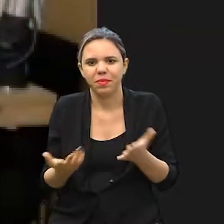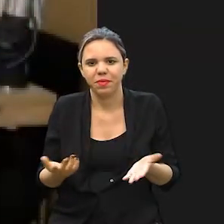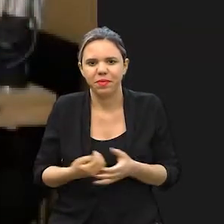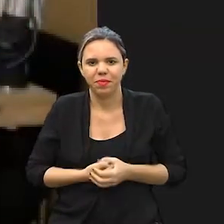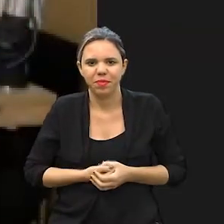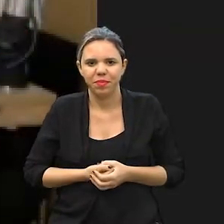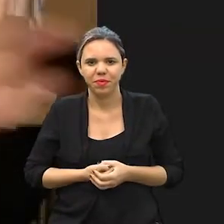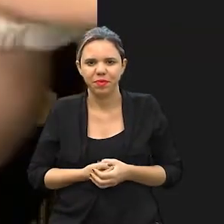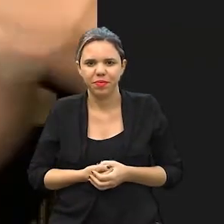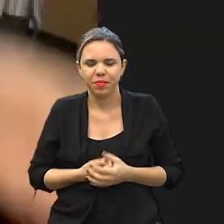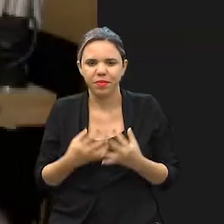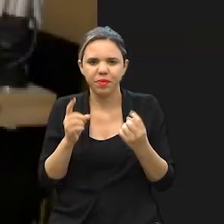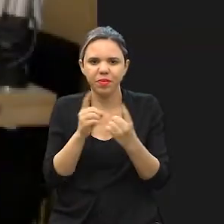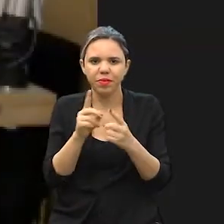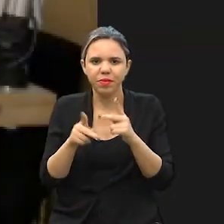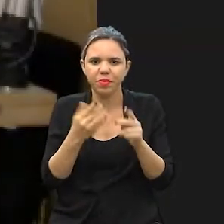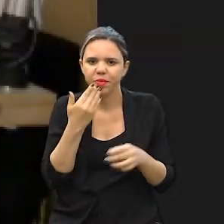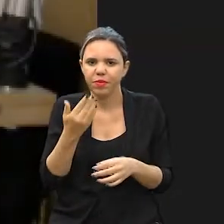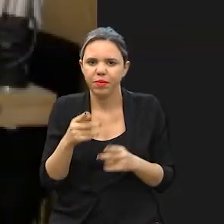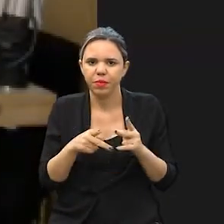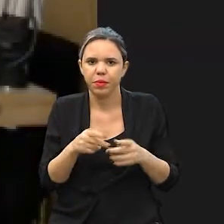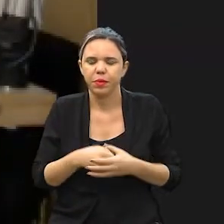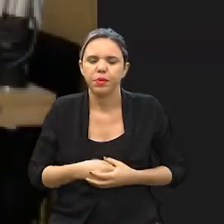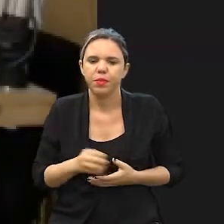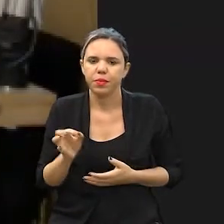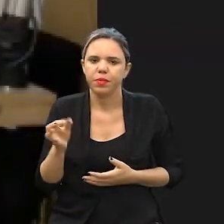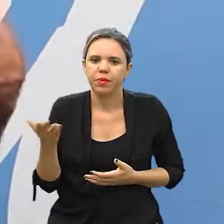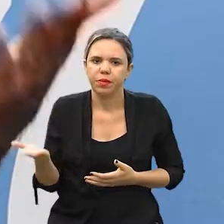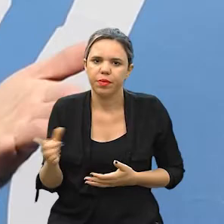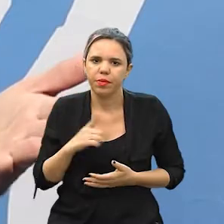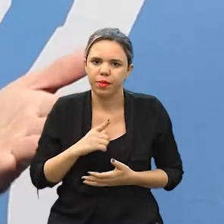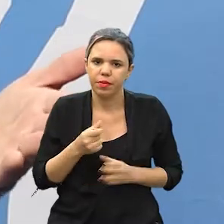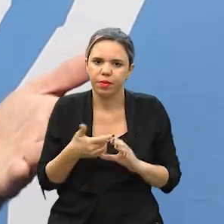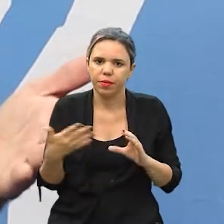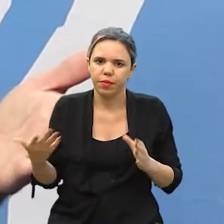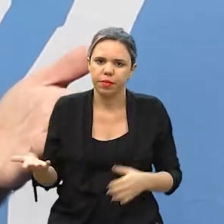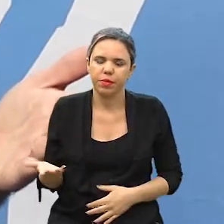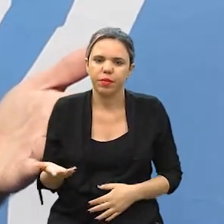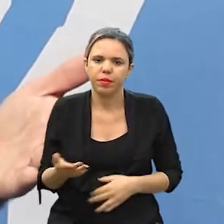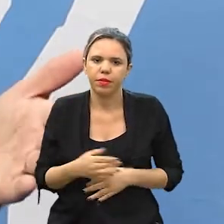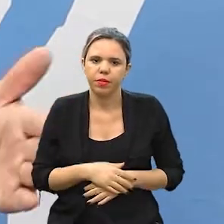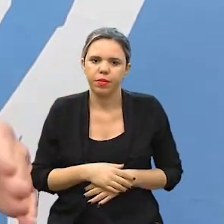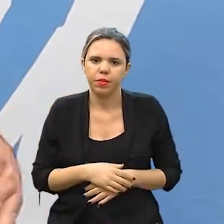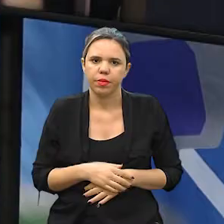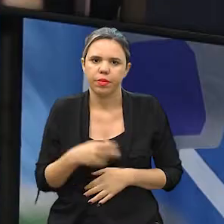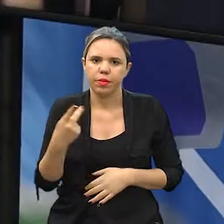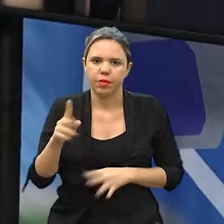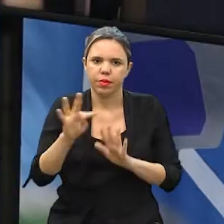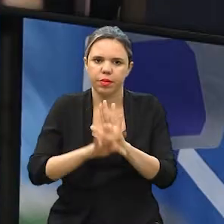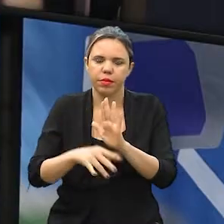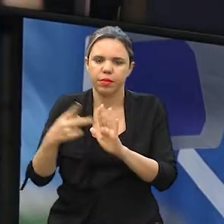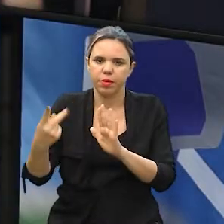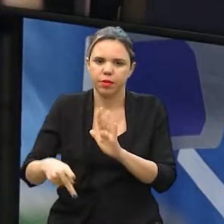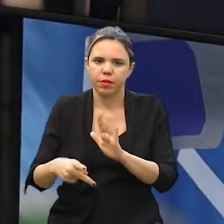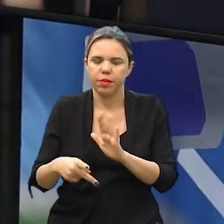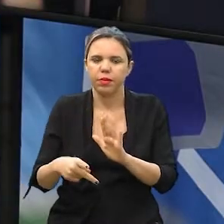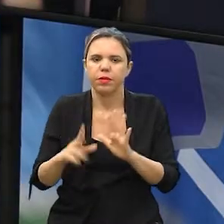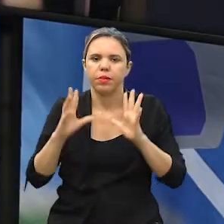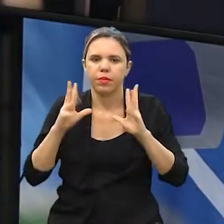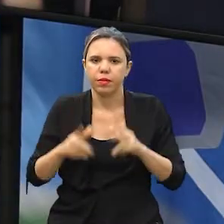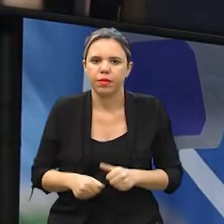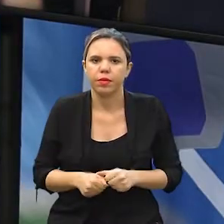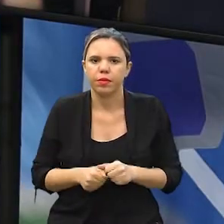acontecendo, para atender o pedido do pessoal. E tá certo, né? E tem essa característica mesmo no seu texto, ser um texto mais